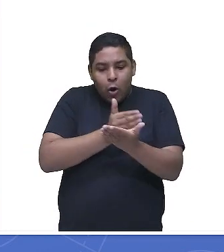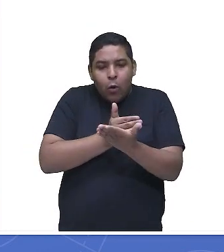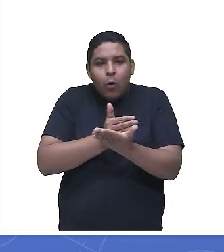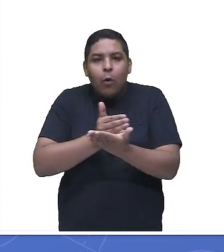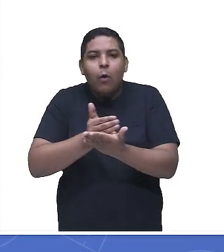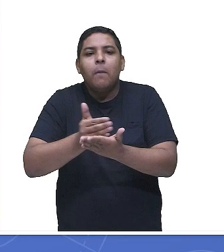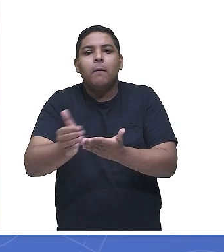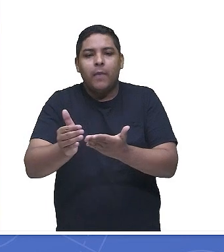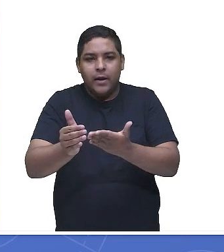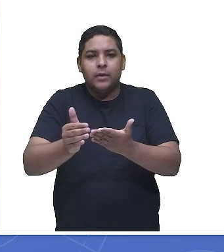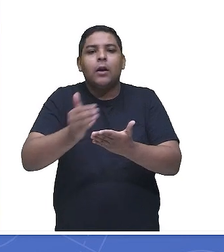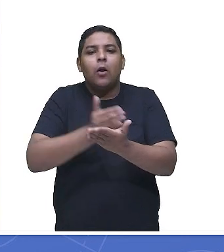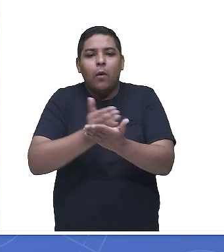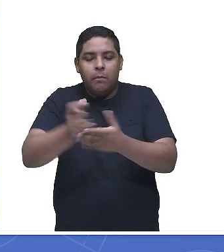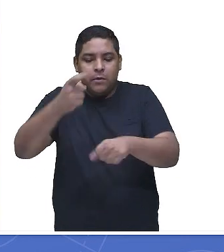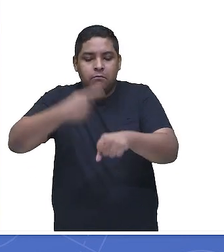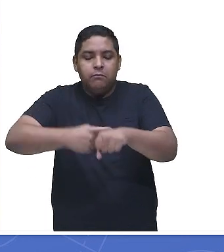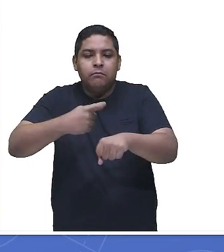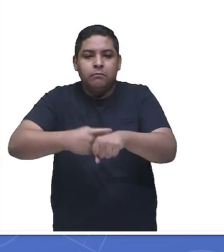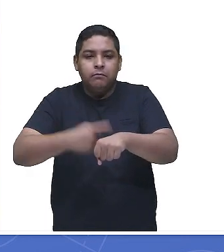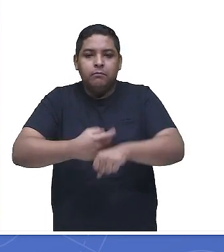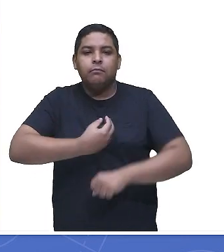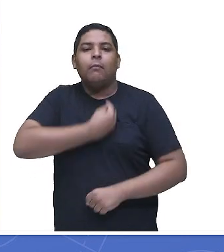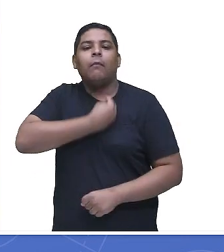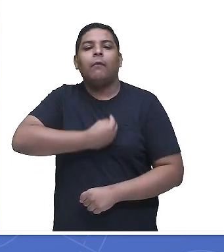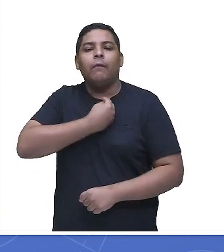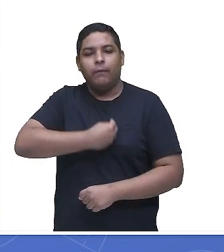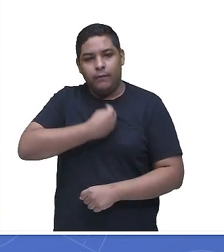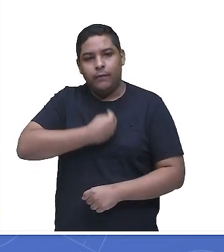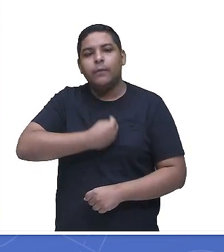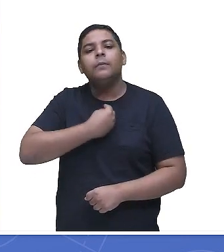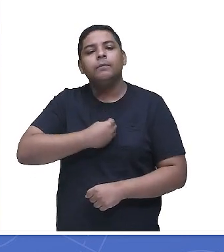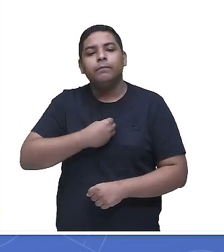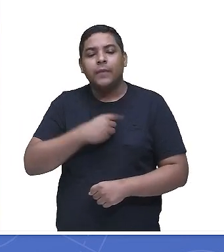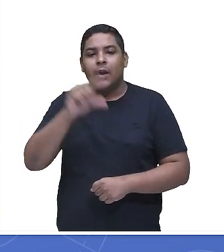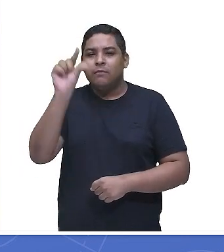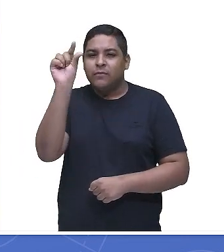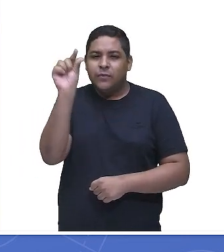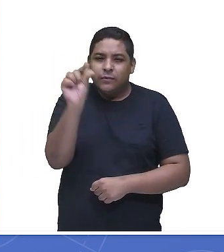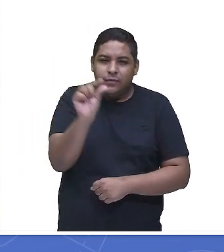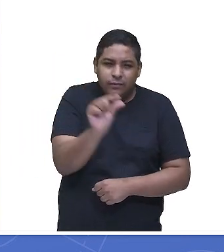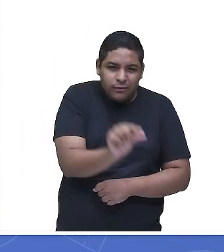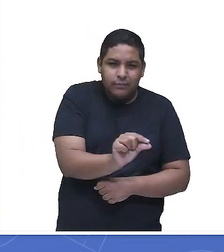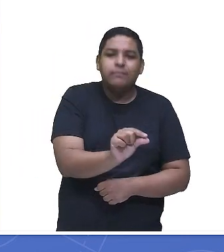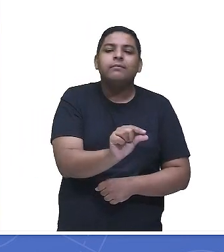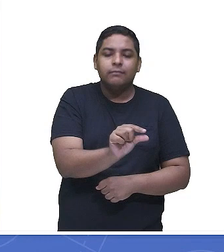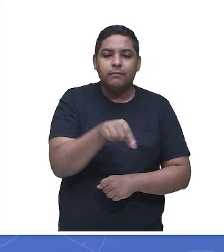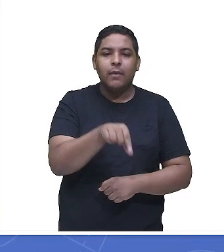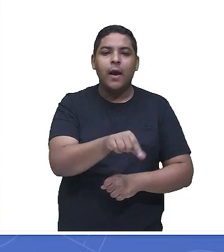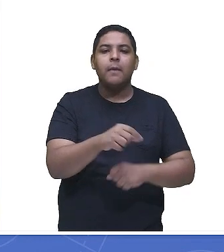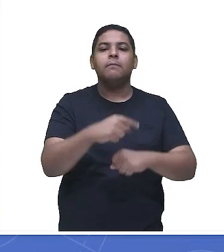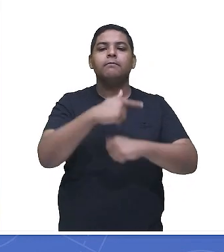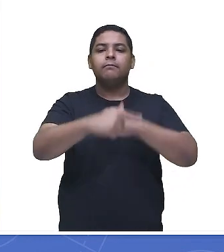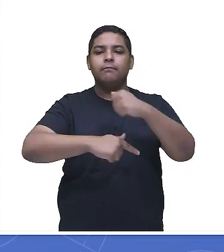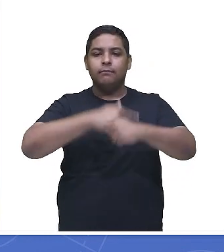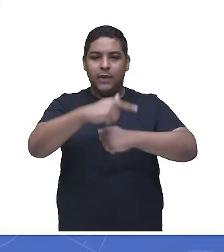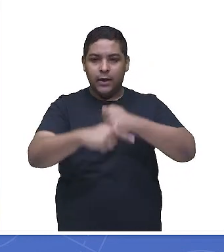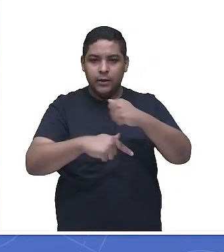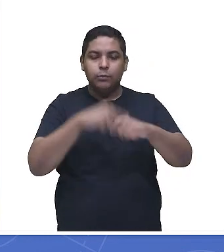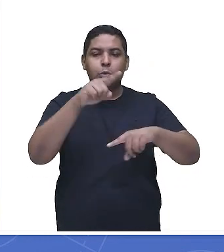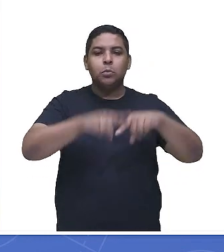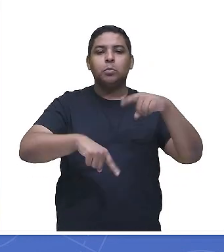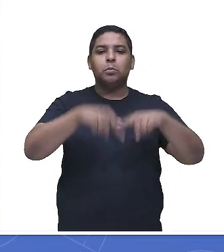no nono ano, não é? Que a menor parte da matéria é um átomo. E um átomo é só um átomo. A gente vê lá na tabela